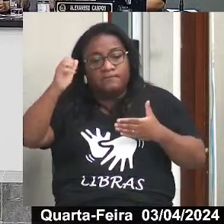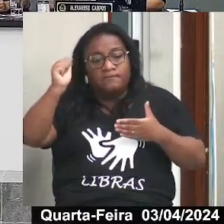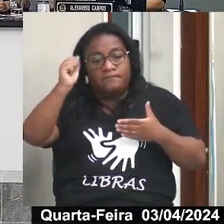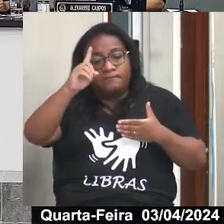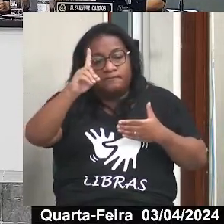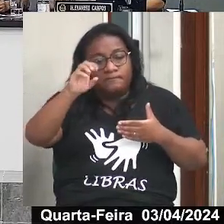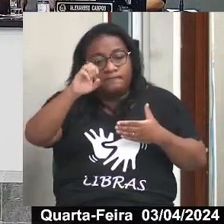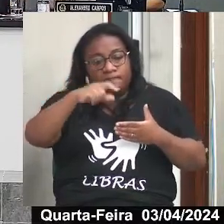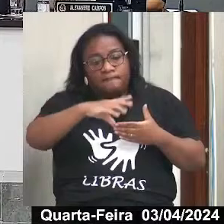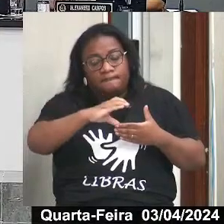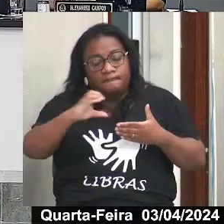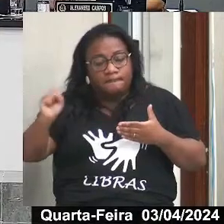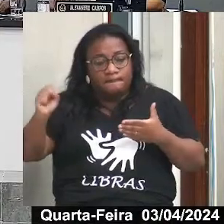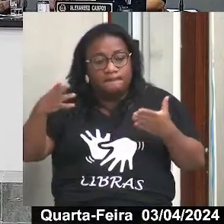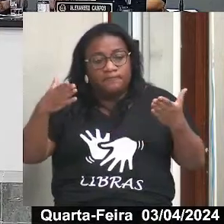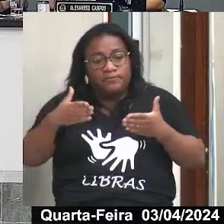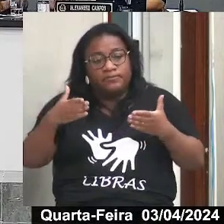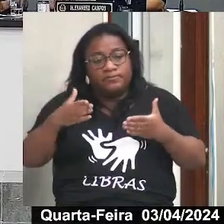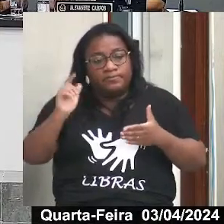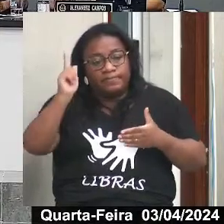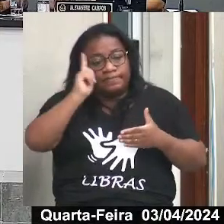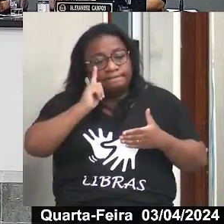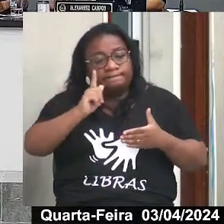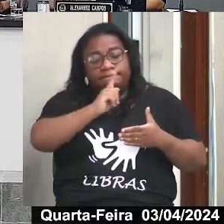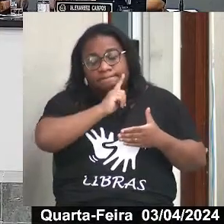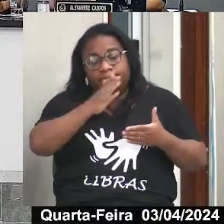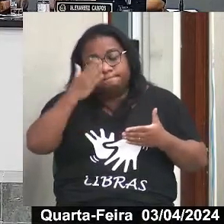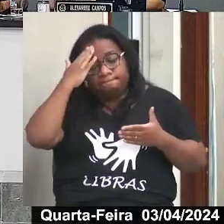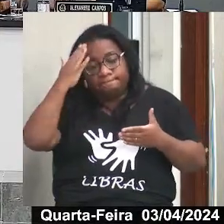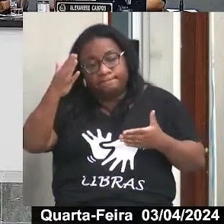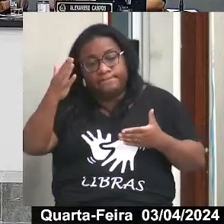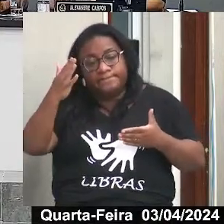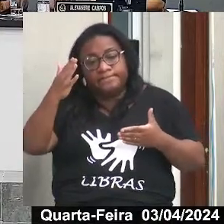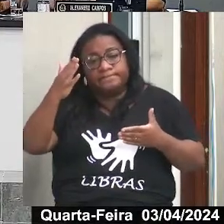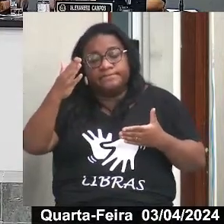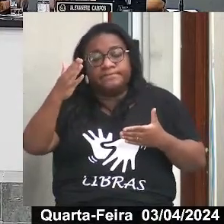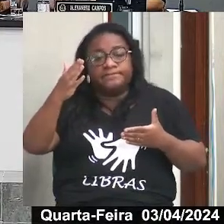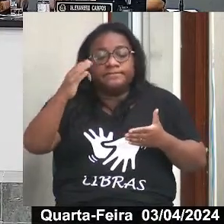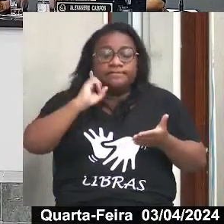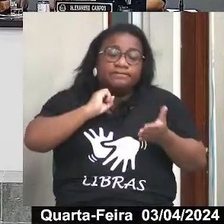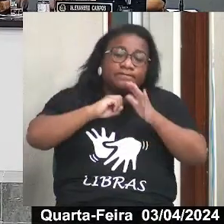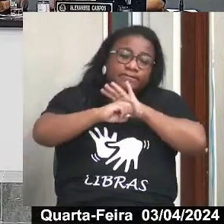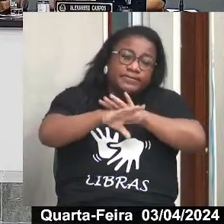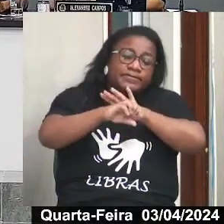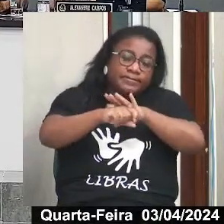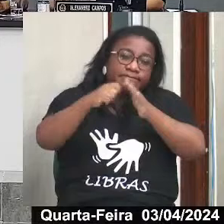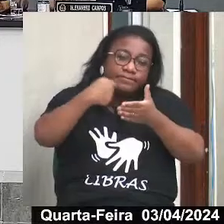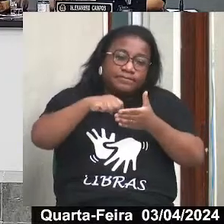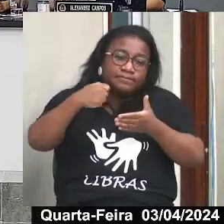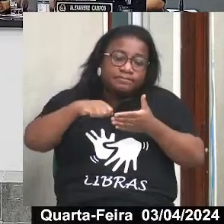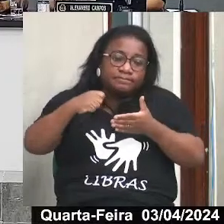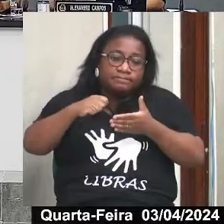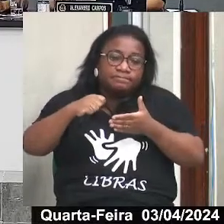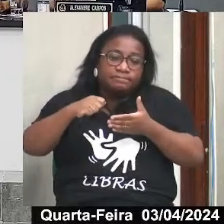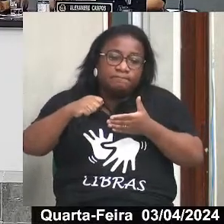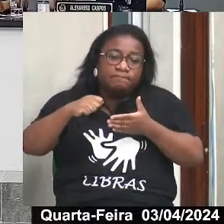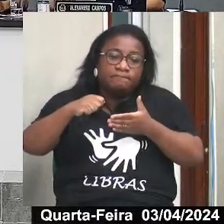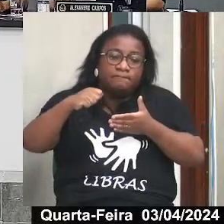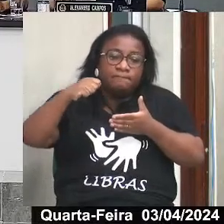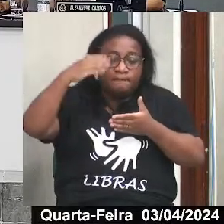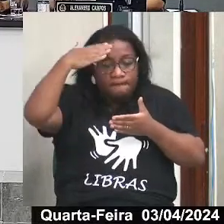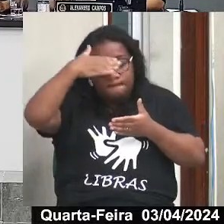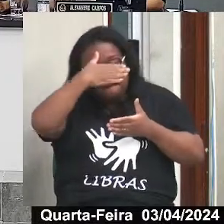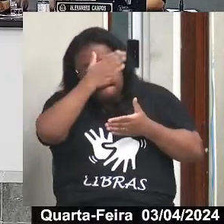meu amigo Delcio Brandão. Deus abençoe, assessor do meu amigo Gerson Legado. Delcio, parceiro, viu? Indicação de autoria, vereador Lúcio